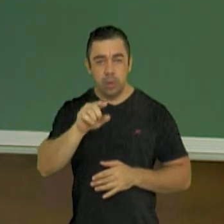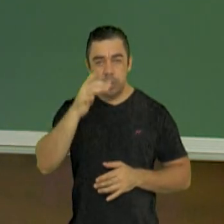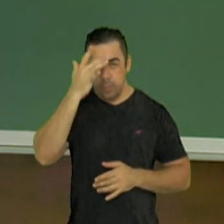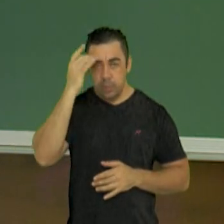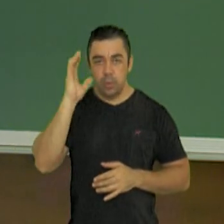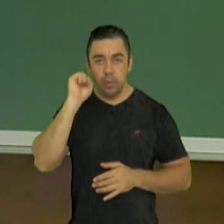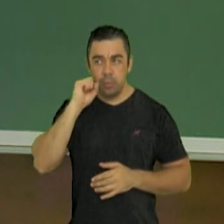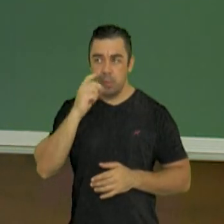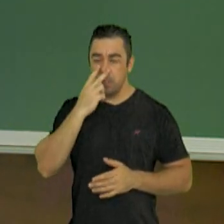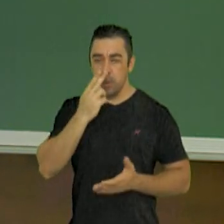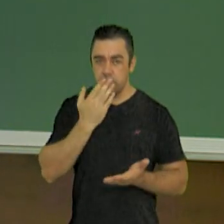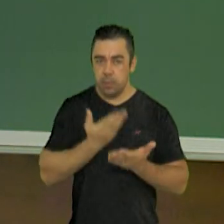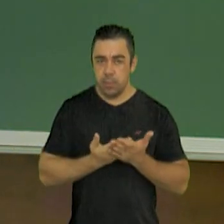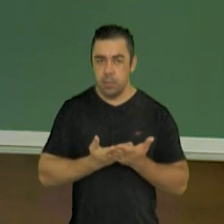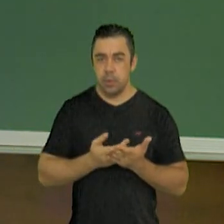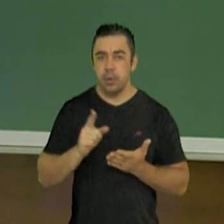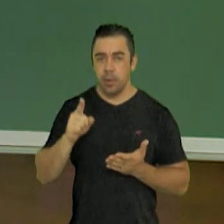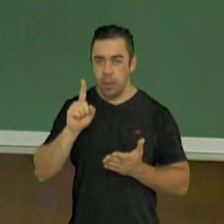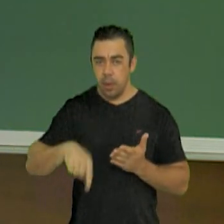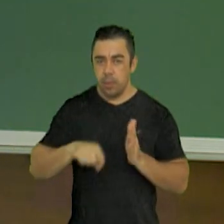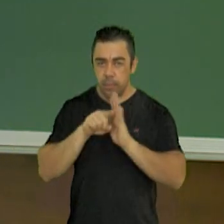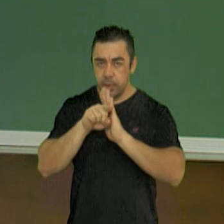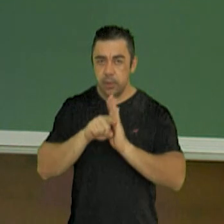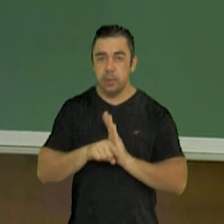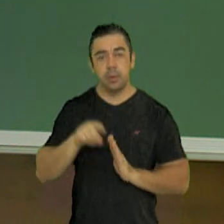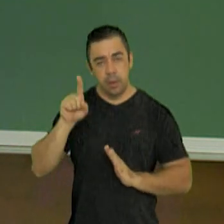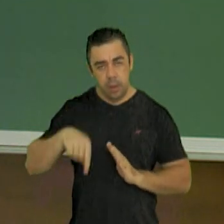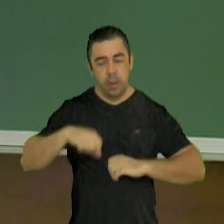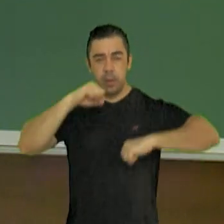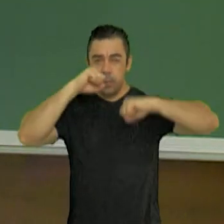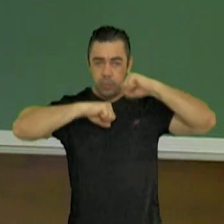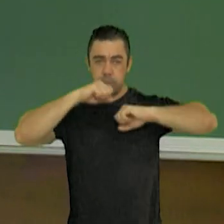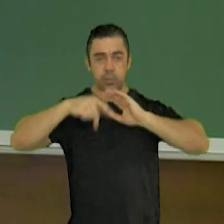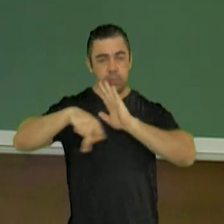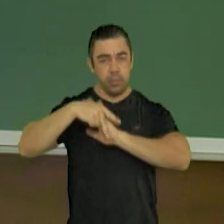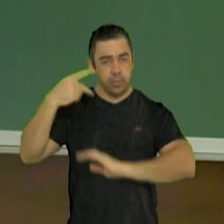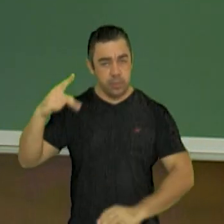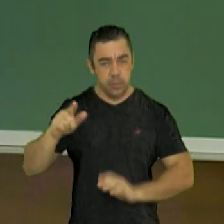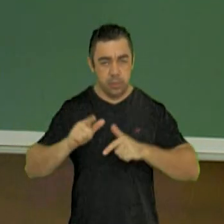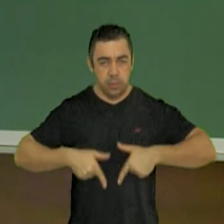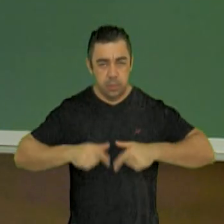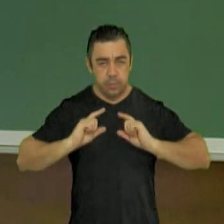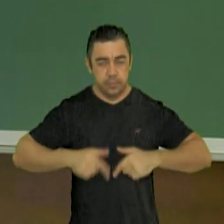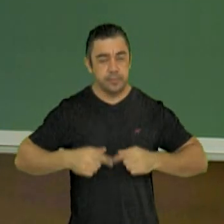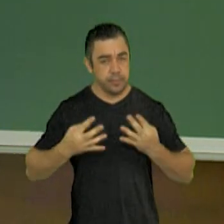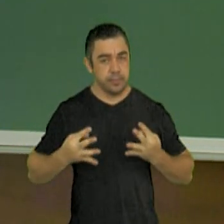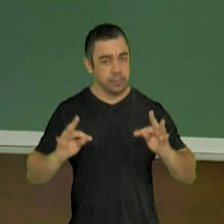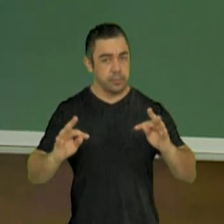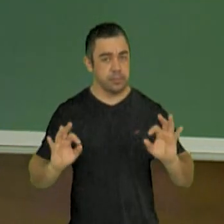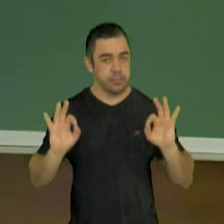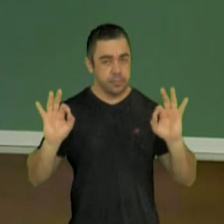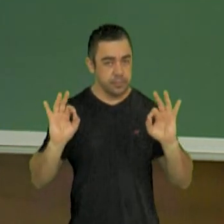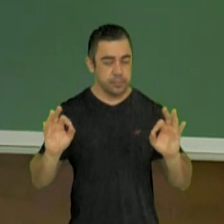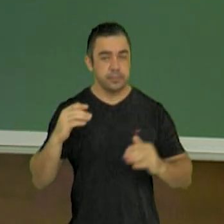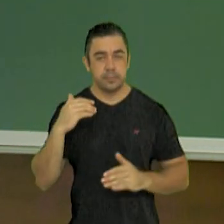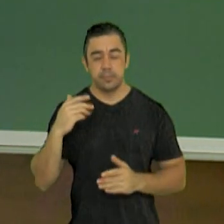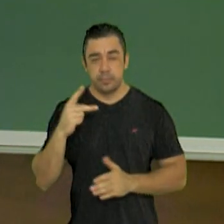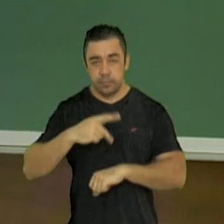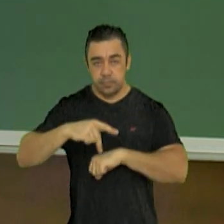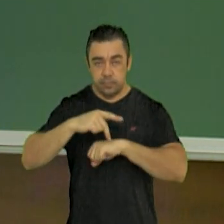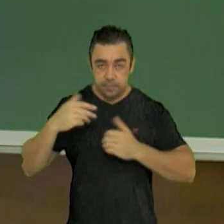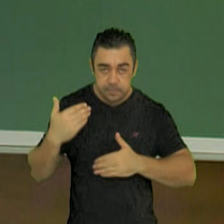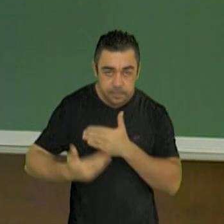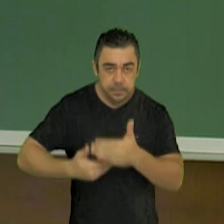Parece impressionante, mas pesquisem lá, é uma indústria de Israel, né? Então, investindo em tecnologia. Os países desenvolvidos